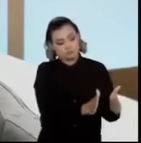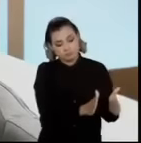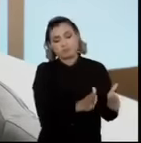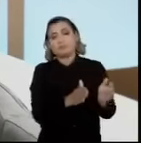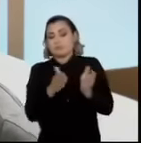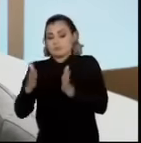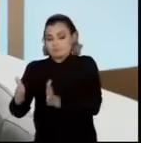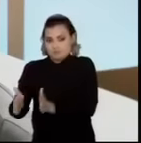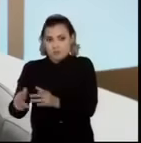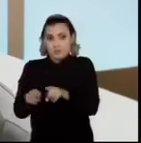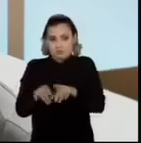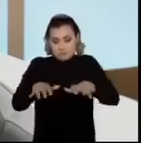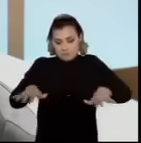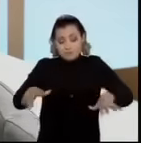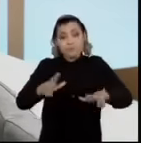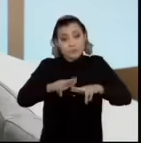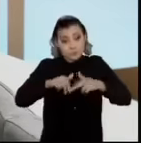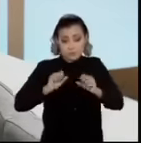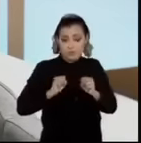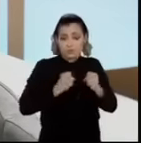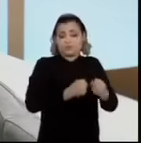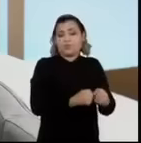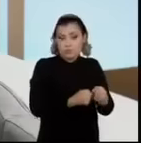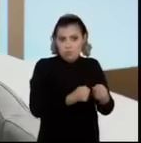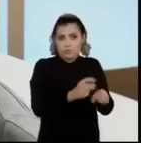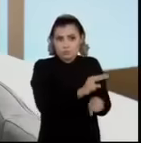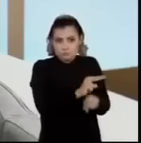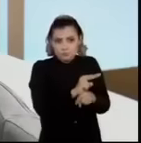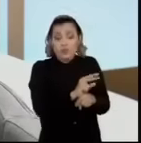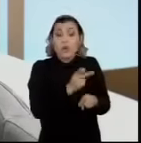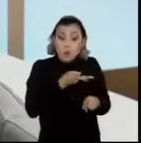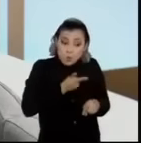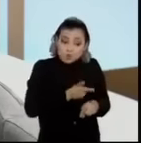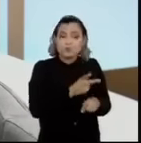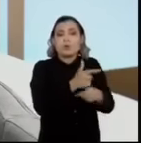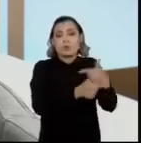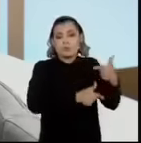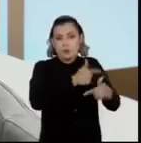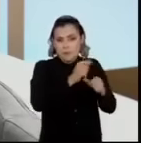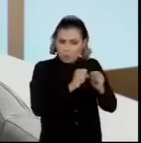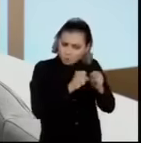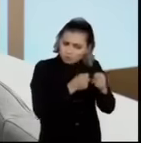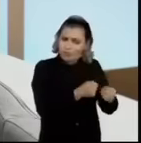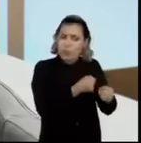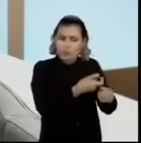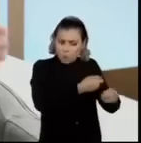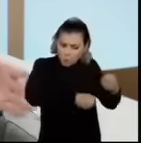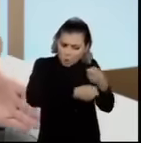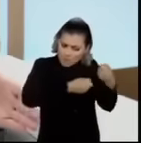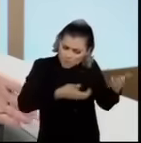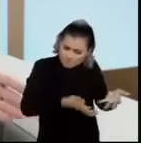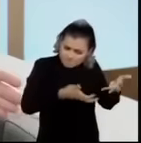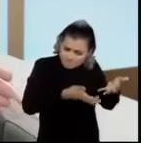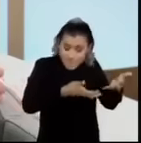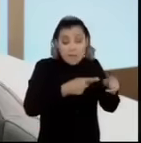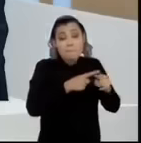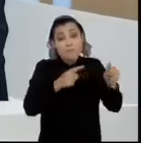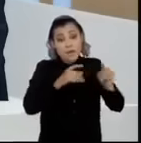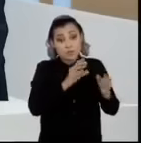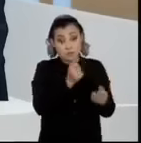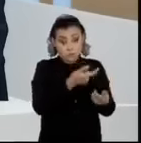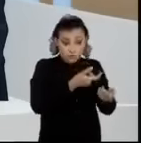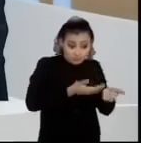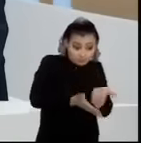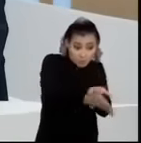esse tem sido, na verdade, o esforço nosso, no sentido de manter, evidentemente, o esforço de economia, mas destinar essa economia,